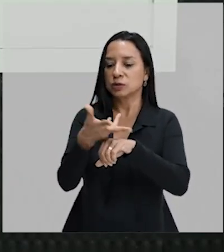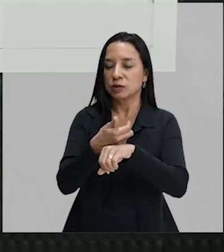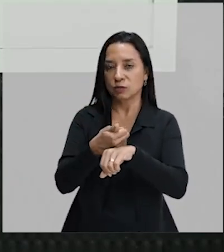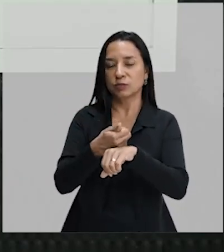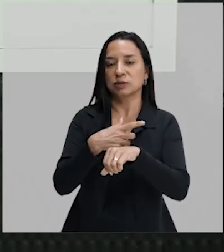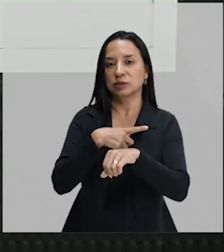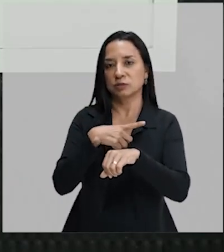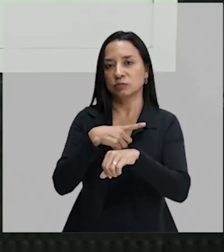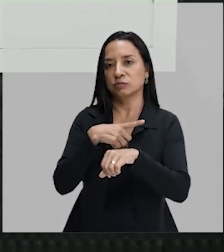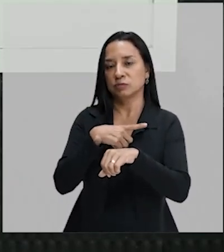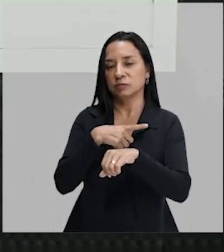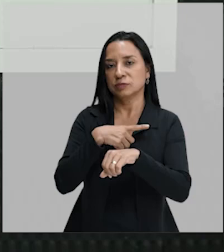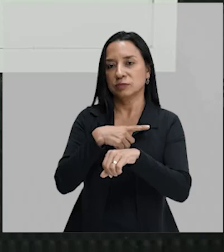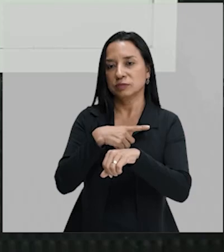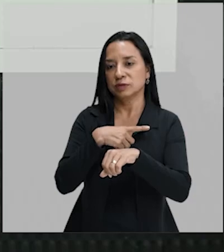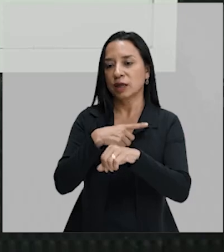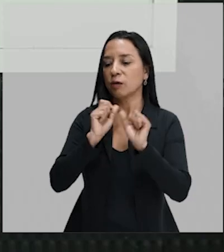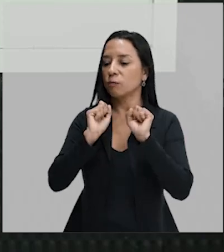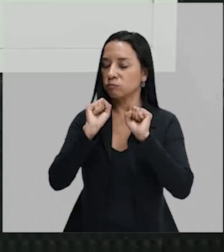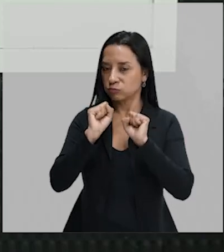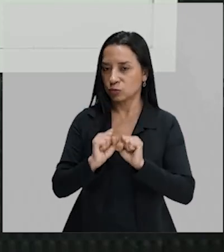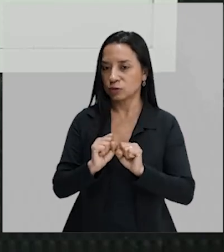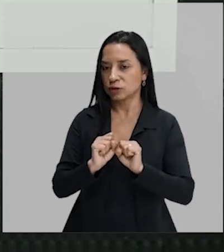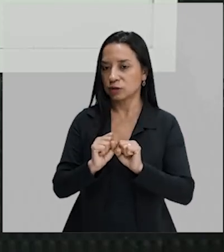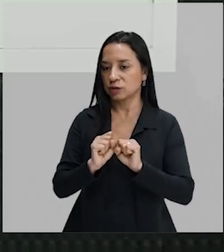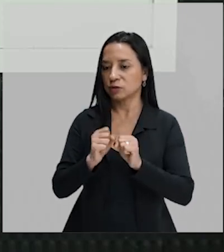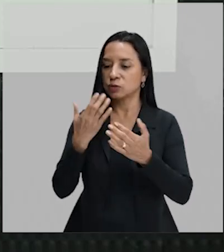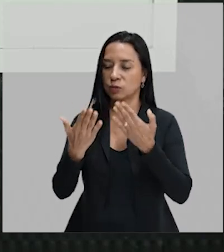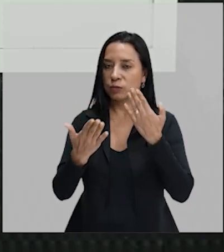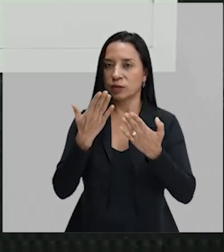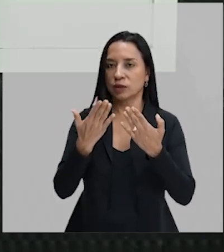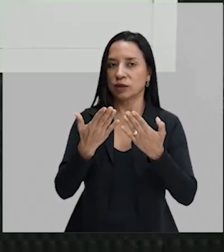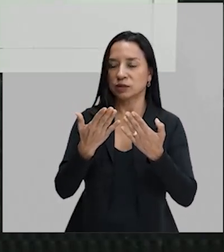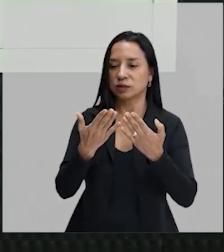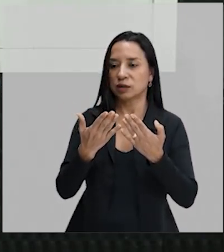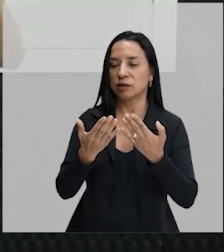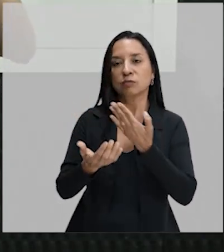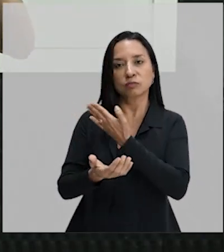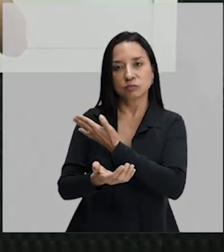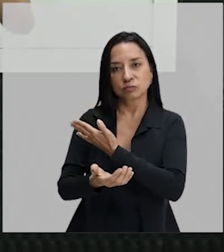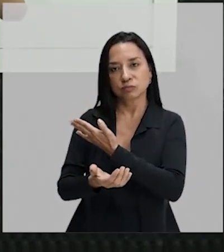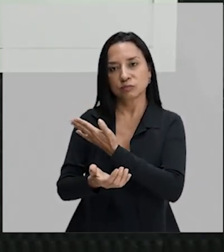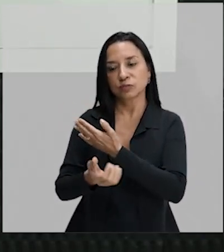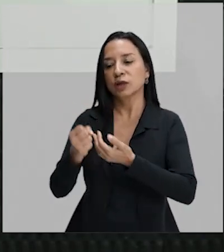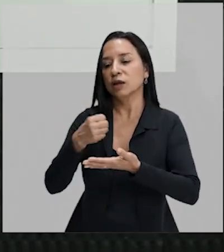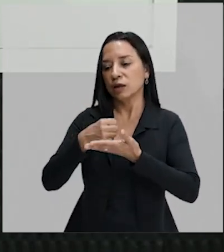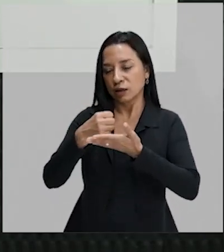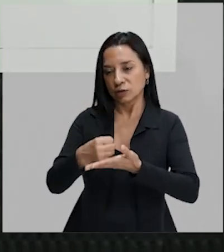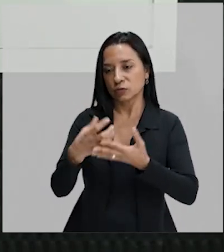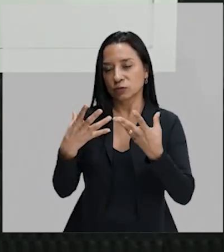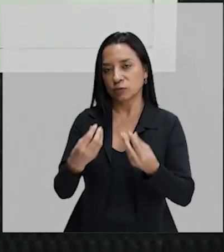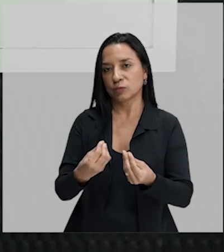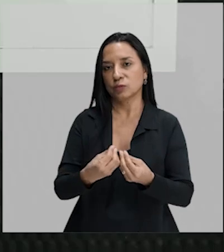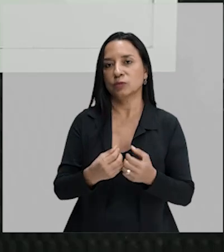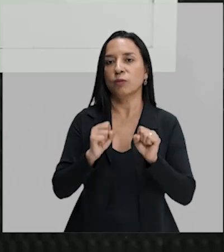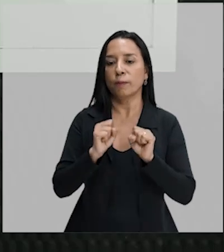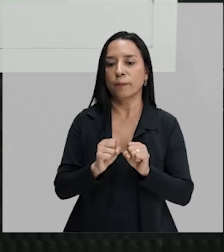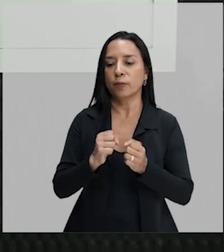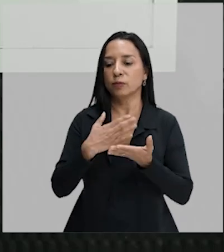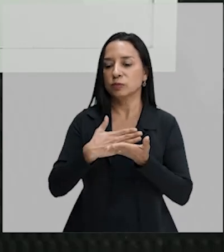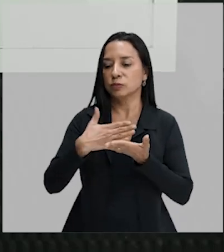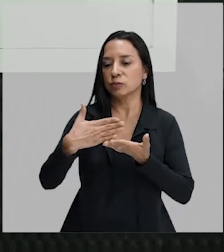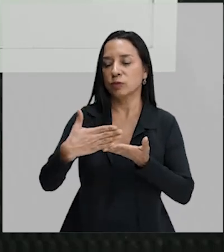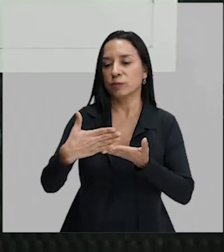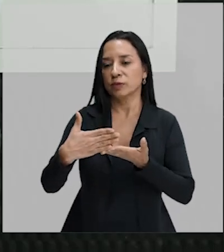aí a exemplificação é um elemento que ajuda bastante. Então, por exemplo, você pode, a partir dessa